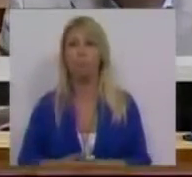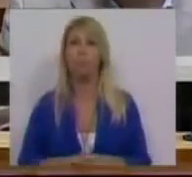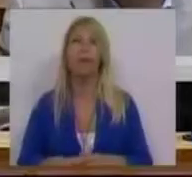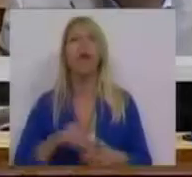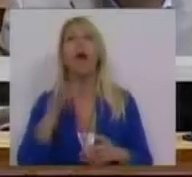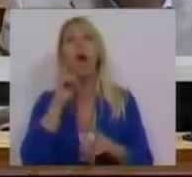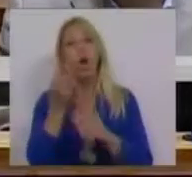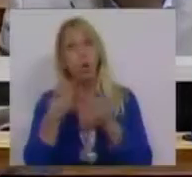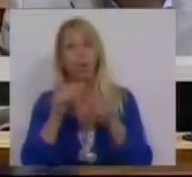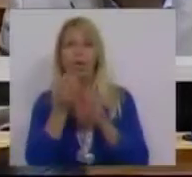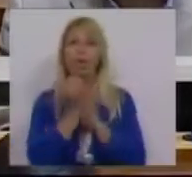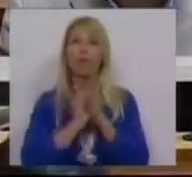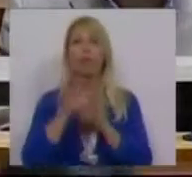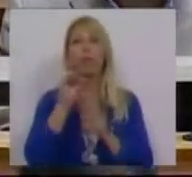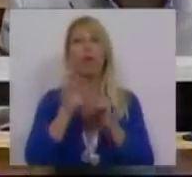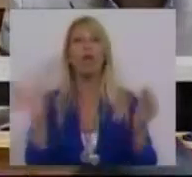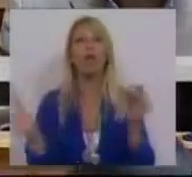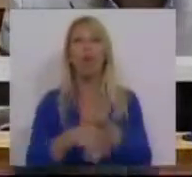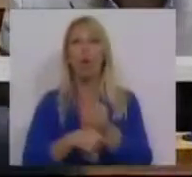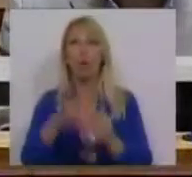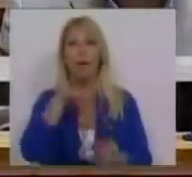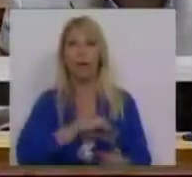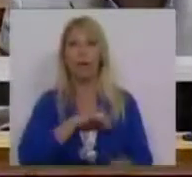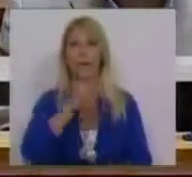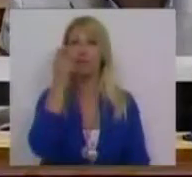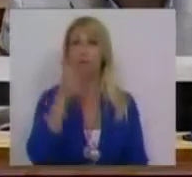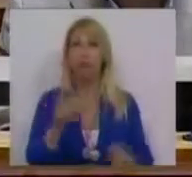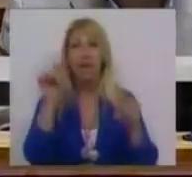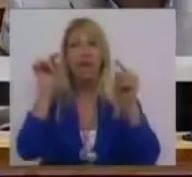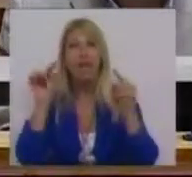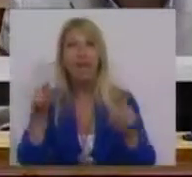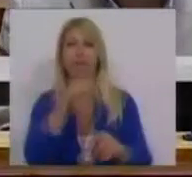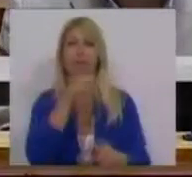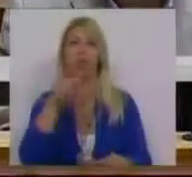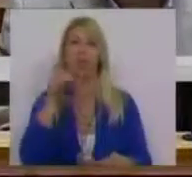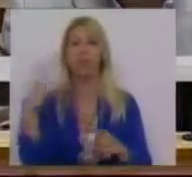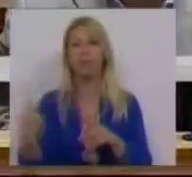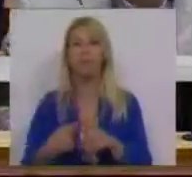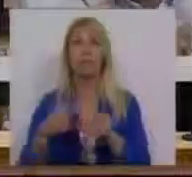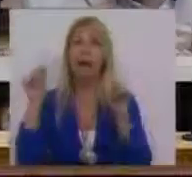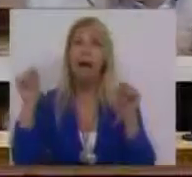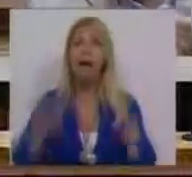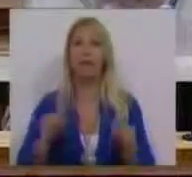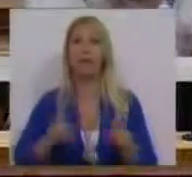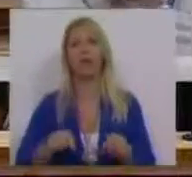roubado em termos de salários e pensões, porque é esse o compromisso que interessa também aqui hoje.